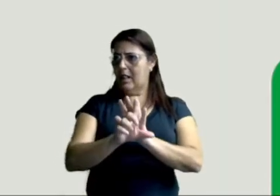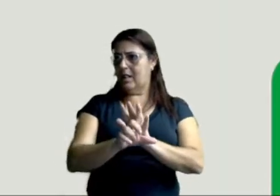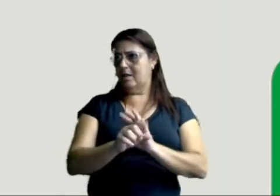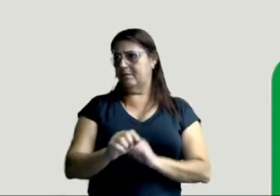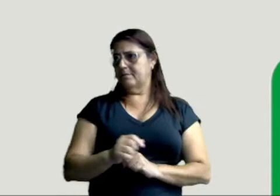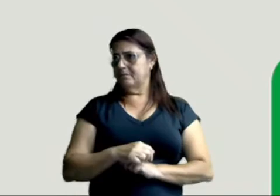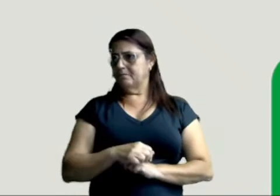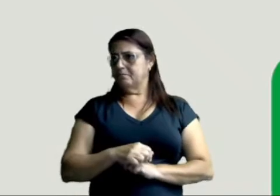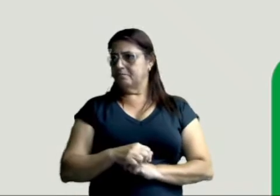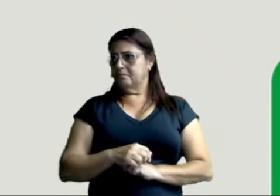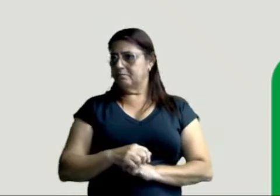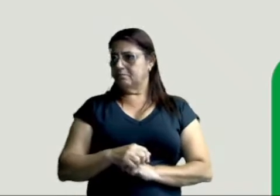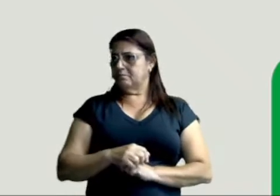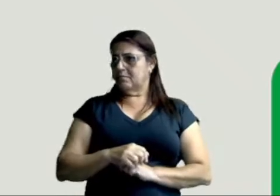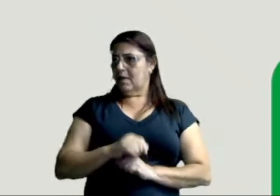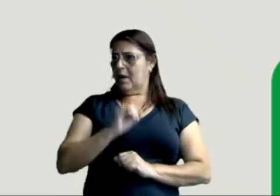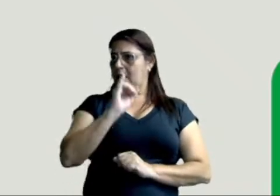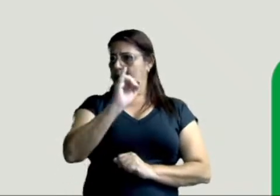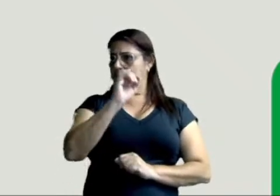como é que essa força...